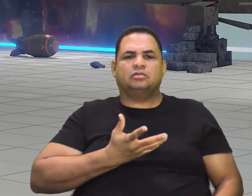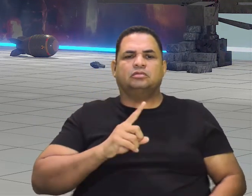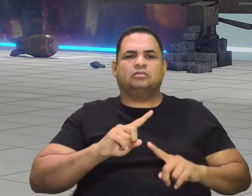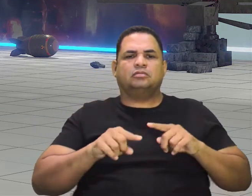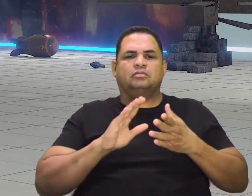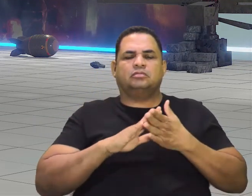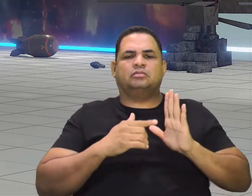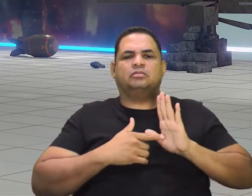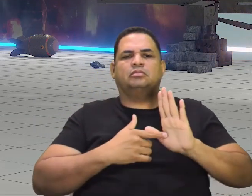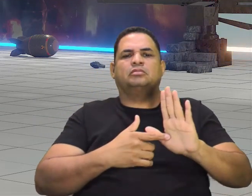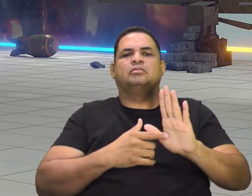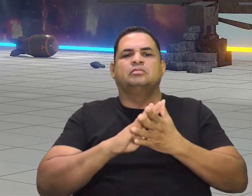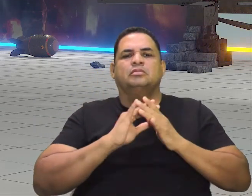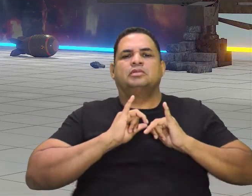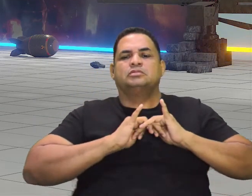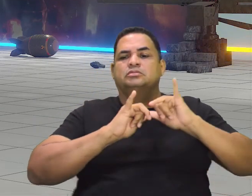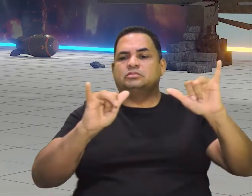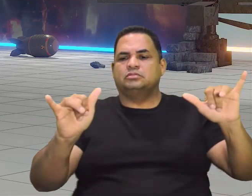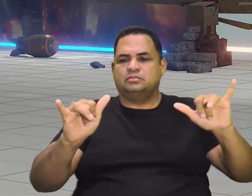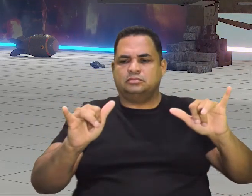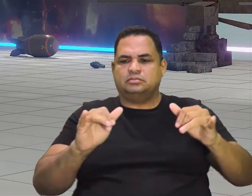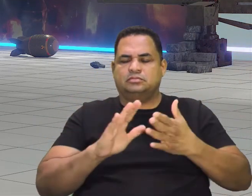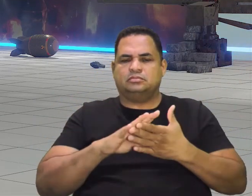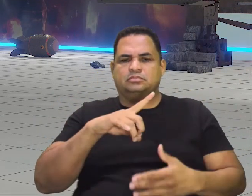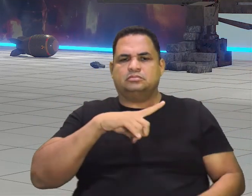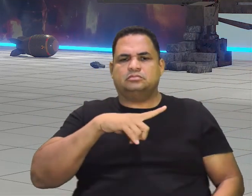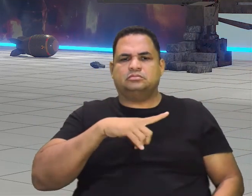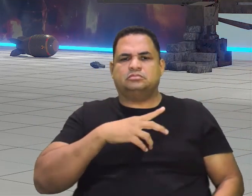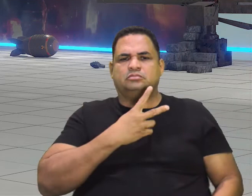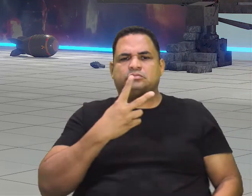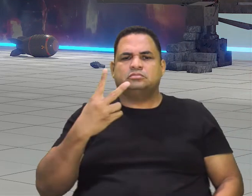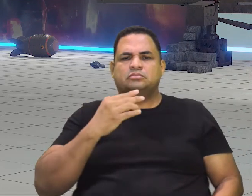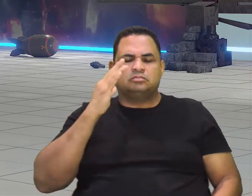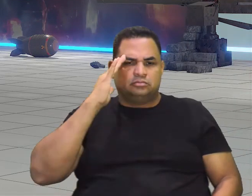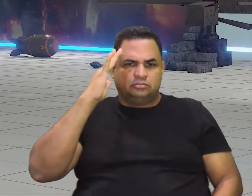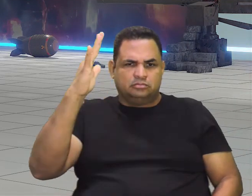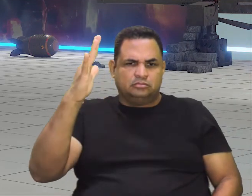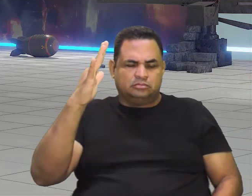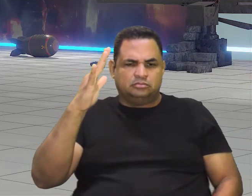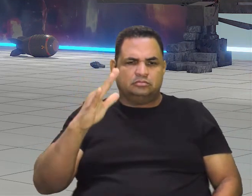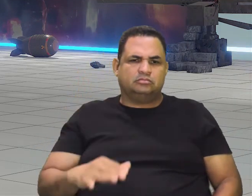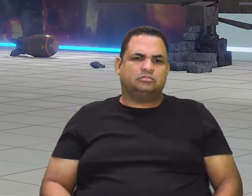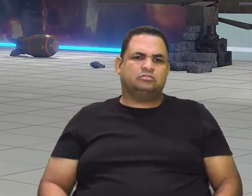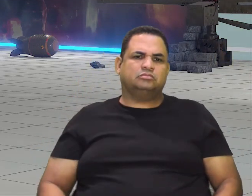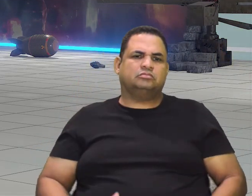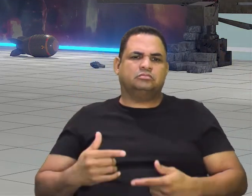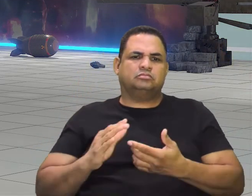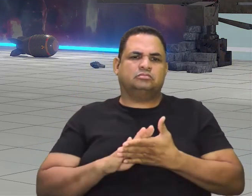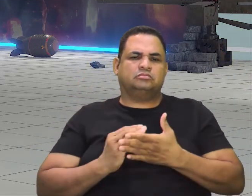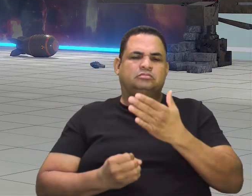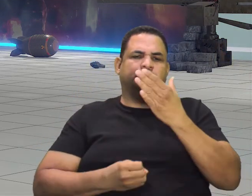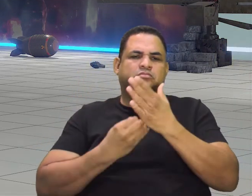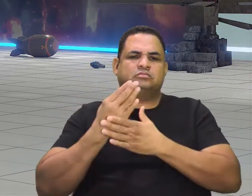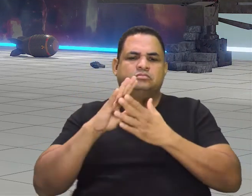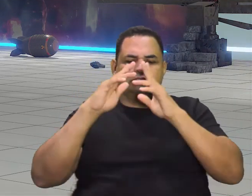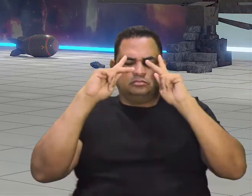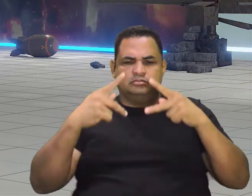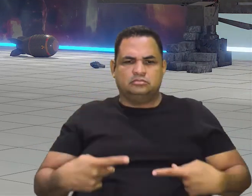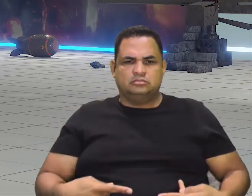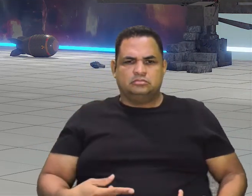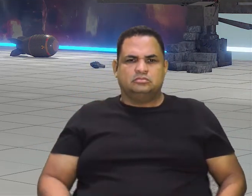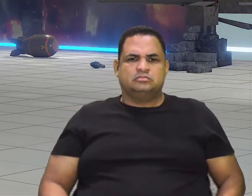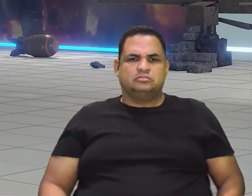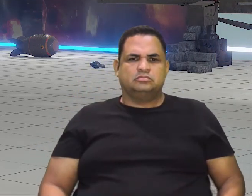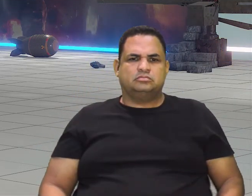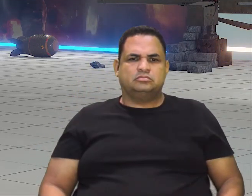Mas é trazer para vocês a informação que existe duas teorias do aparecimento da